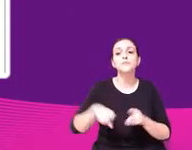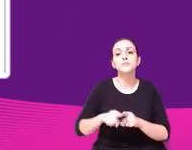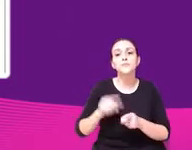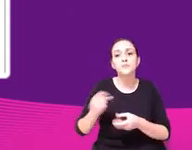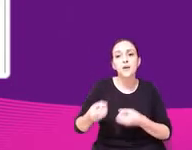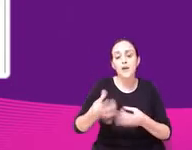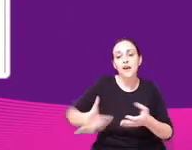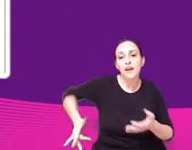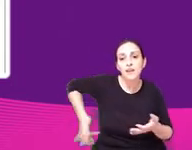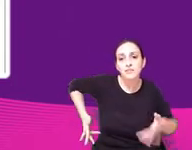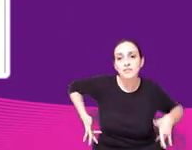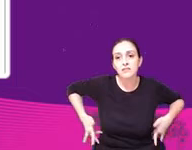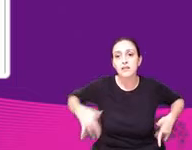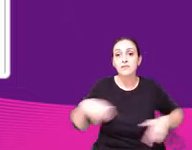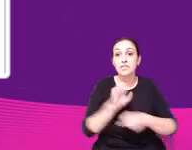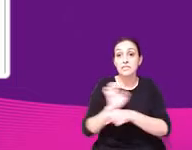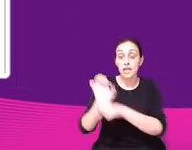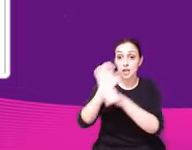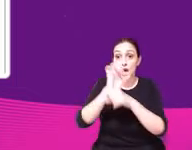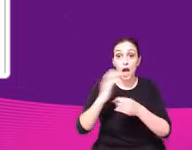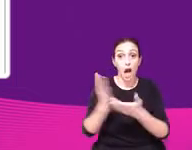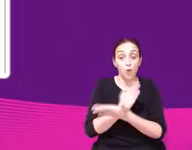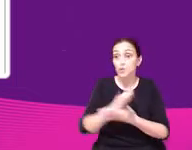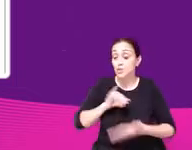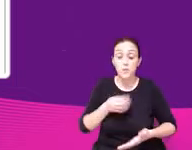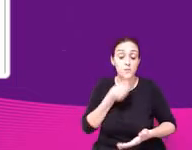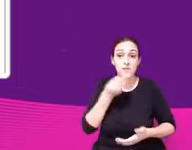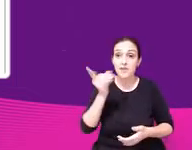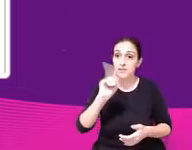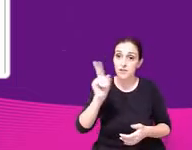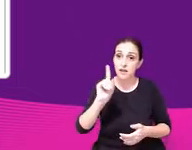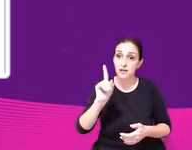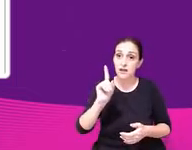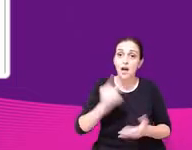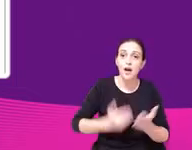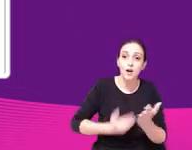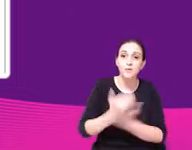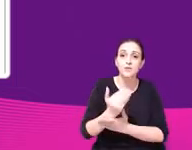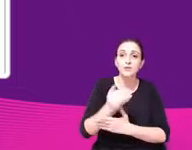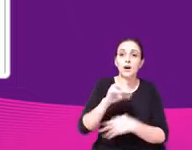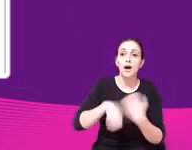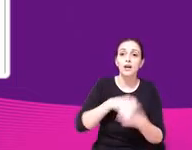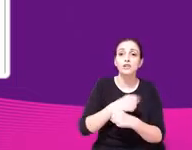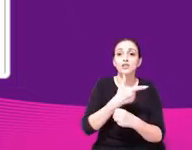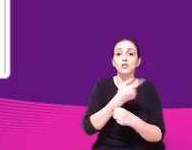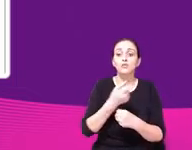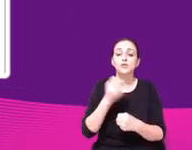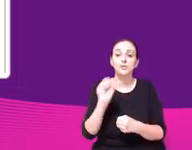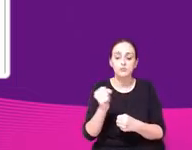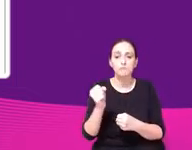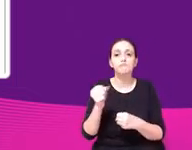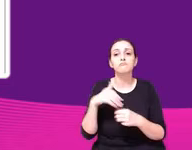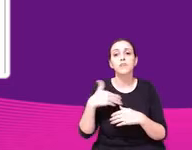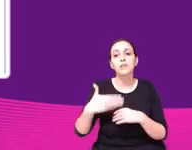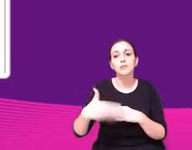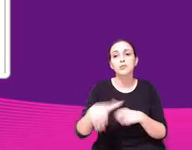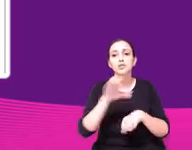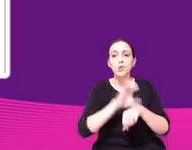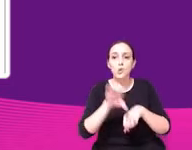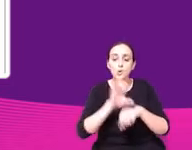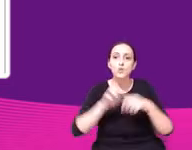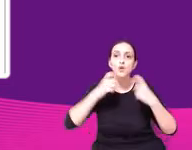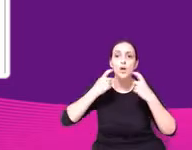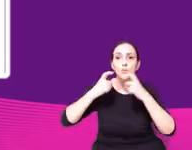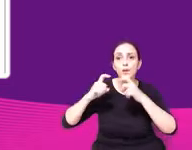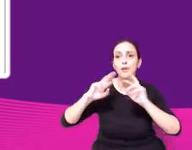os estados, dos rins que não estavam sendo aproveitados. Isso começou em 2008. Participamos de cursos, reuniões,